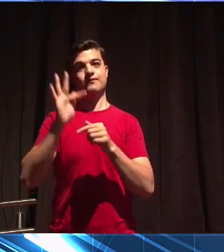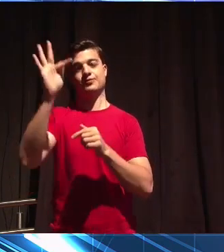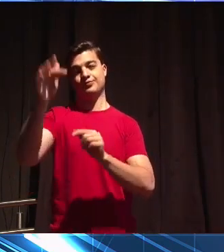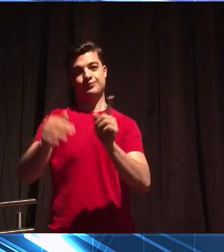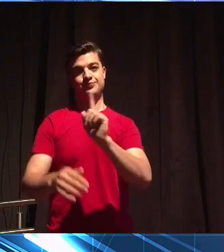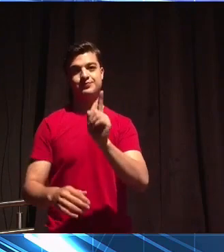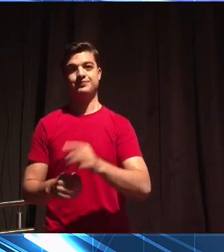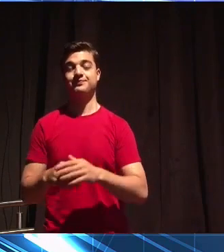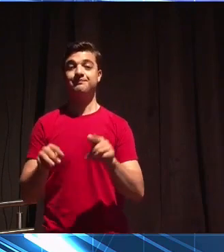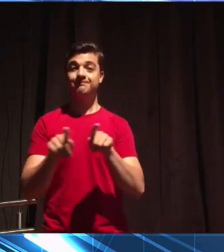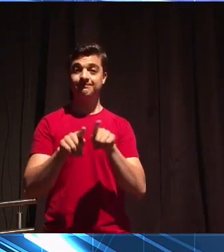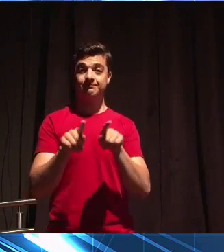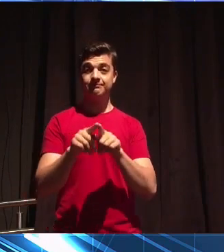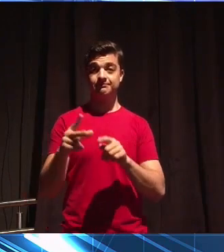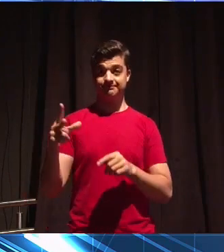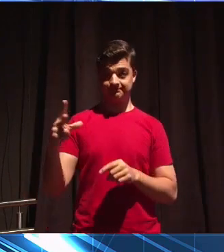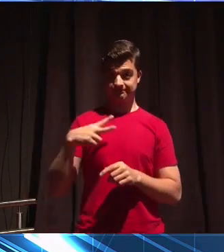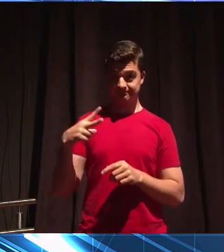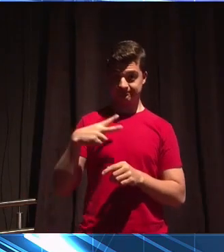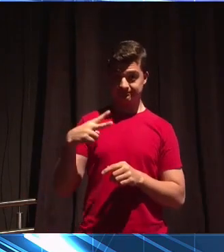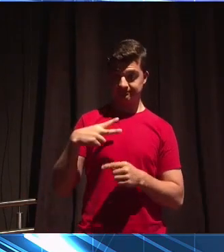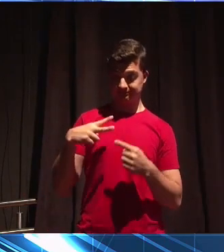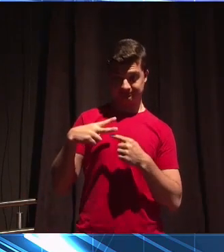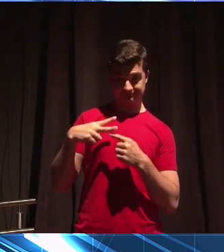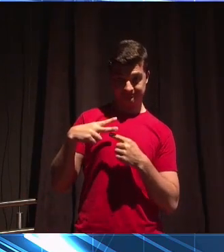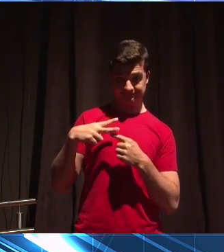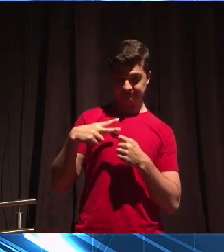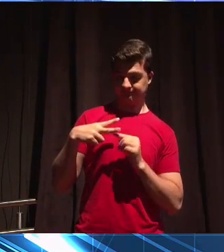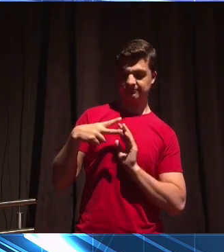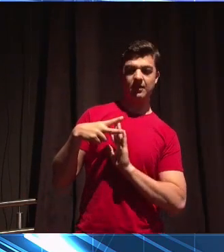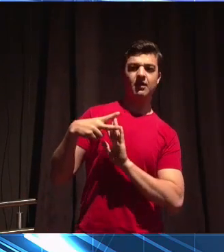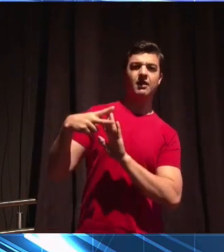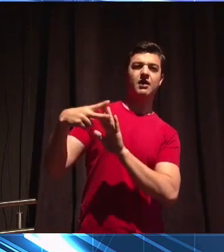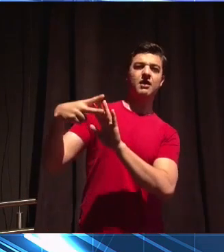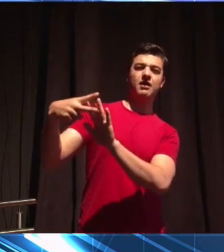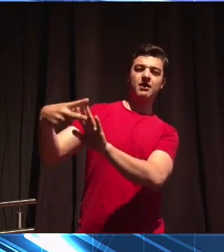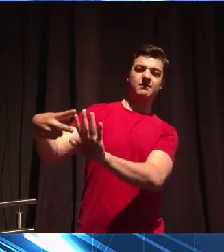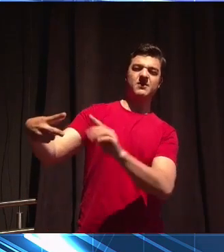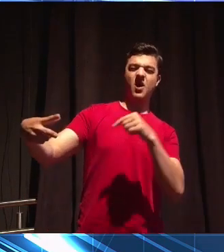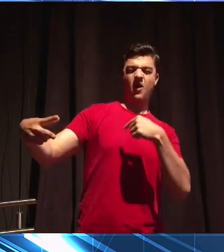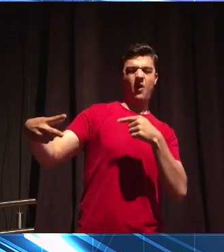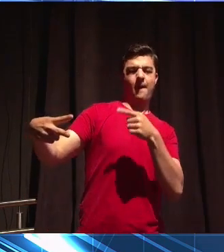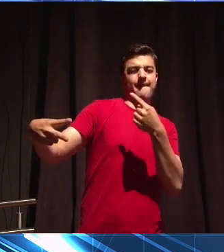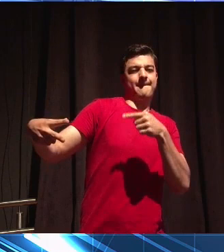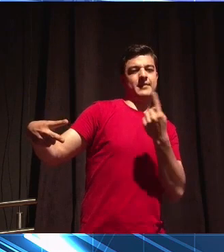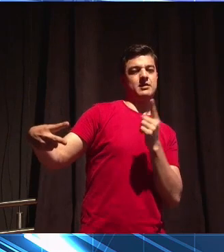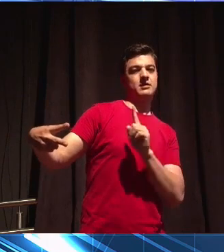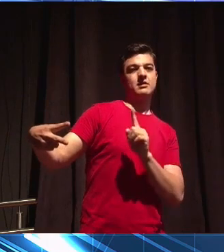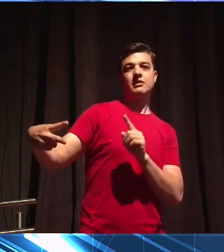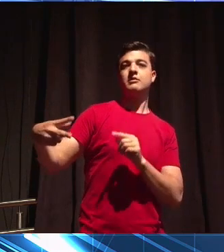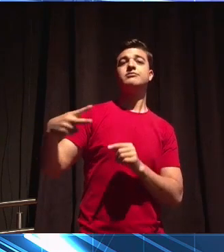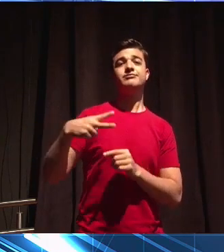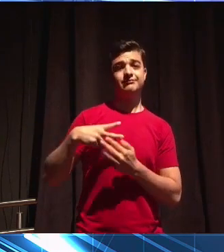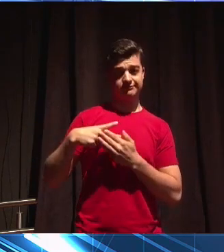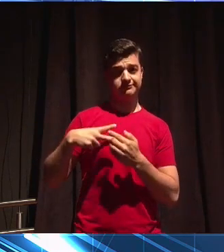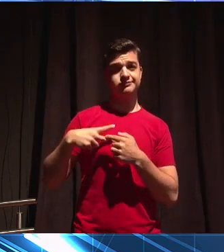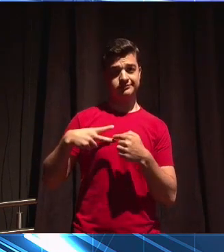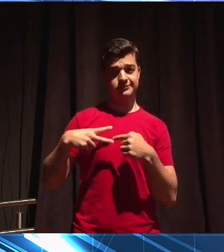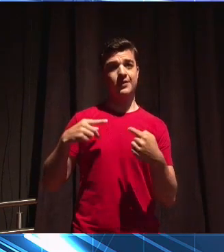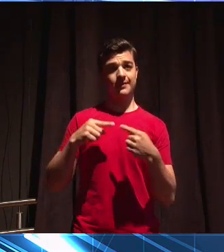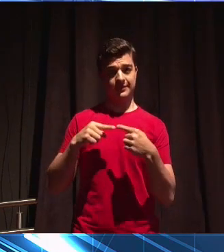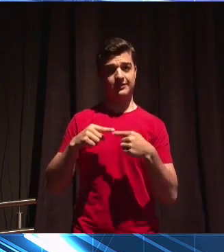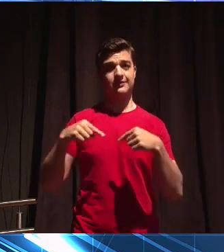Privacidade em si também não é um papo que tem que ficar distante da gente. Um bom modelo, acho que faz parte... Assim, eu não sei definir o que é um cientista de